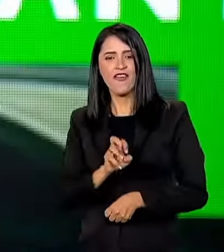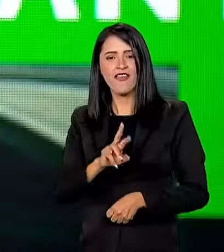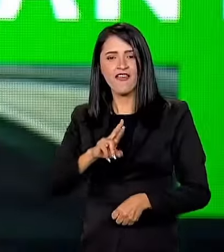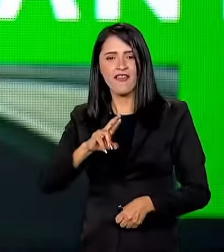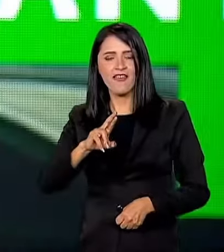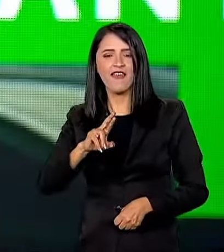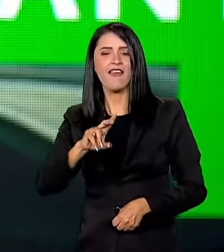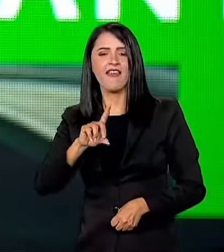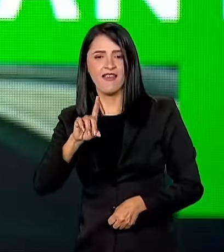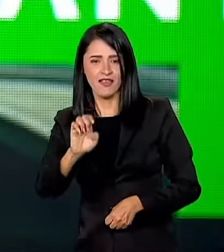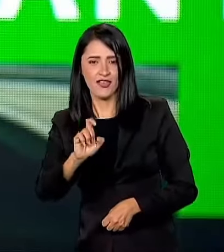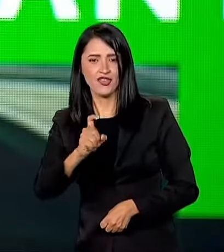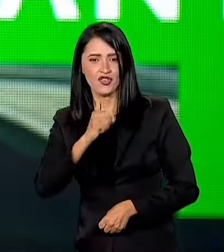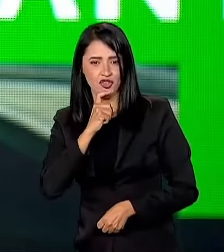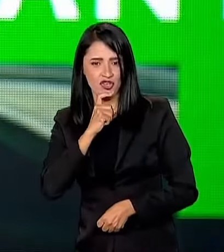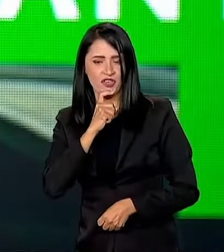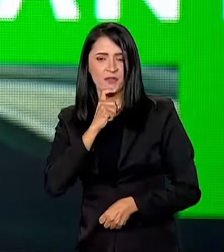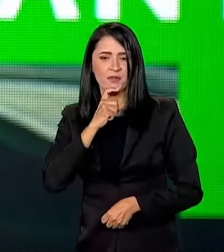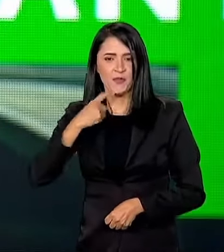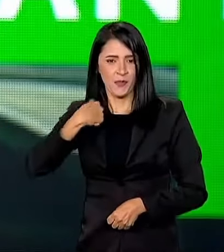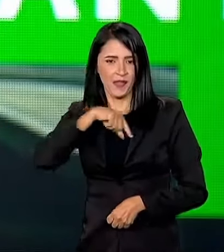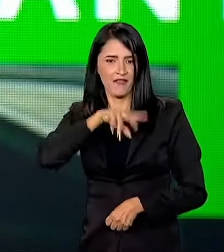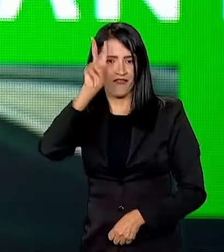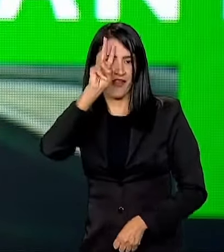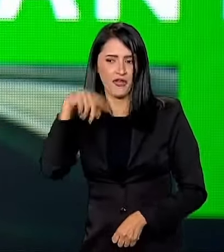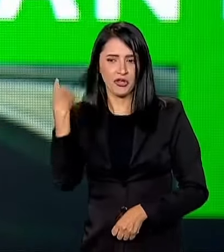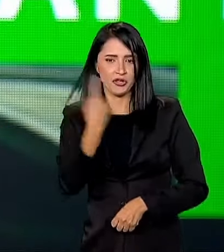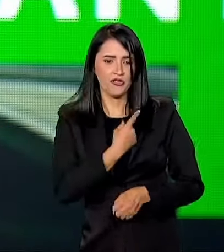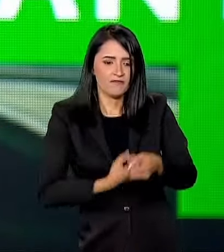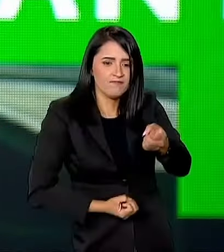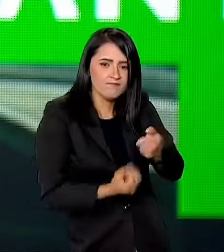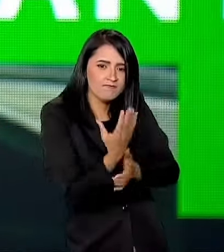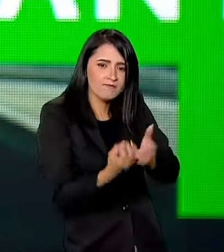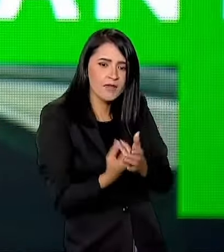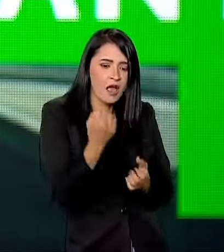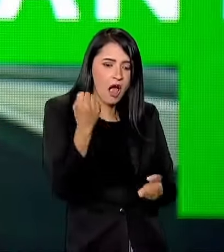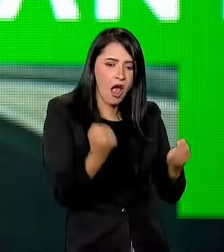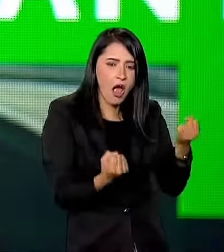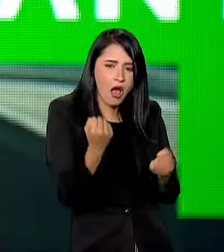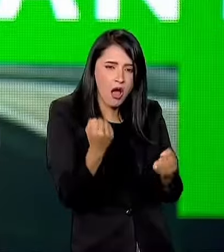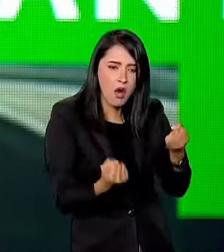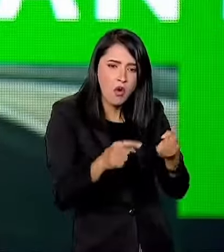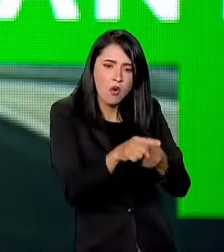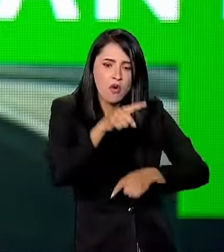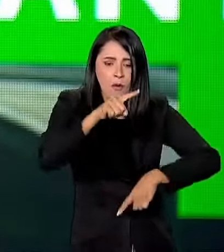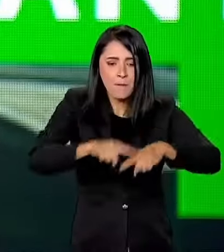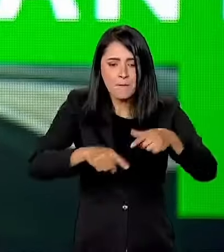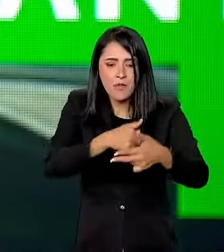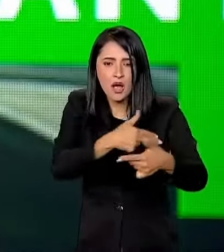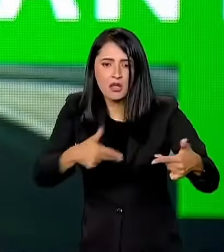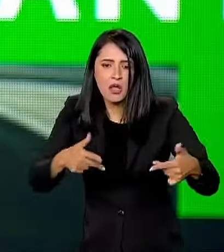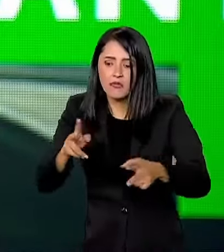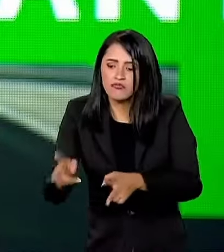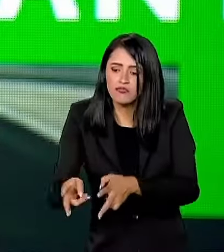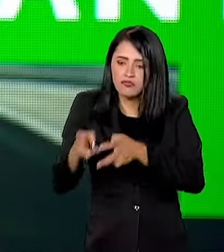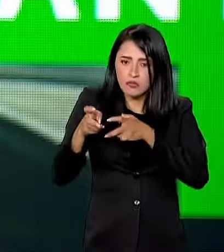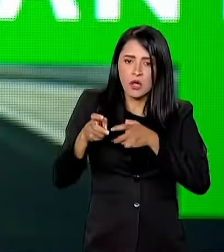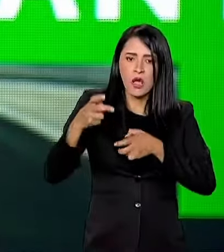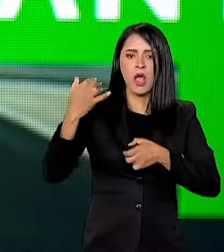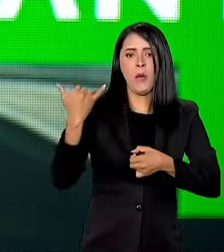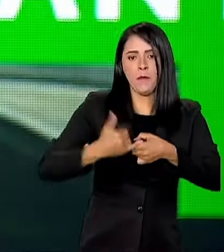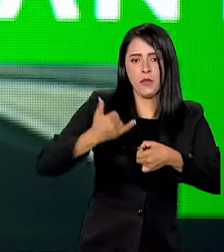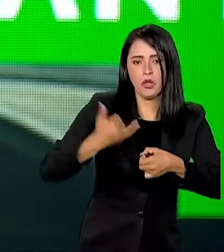Tinha a história de que a gente iria produzir carro, sabe, com material extraído, não do